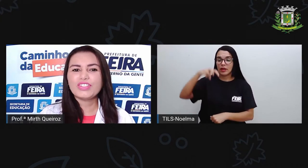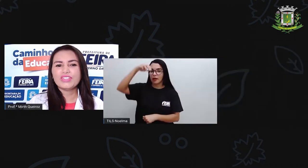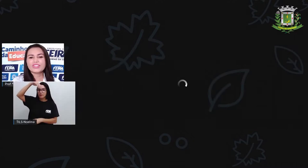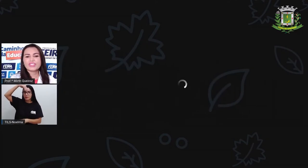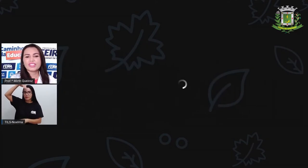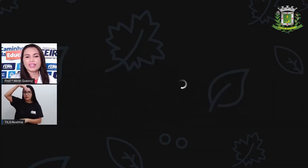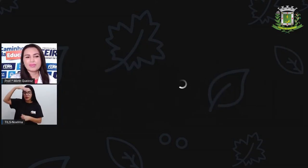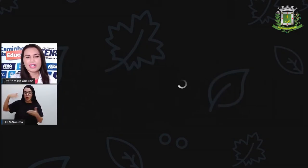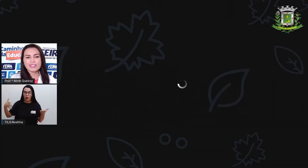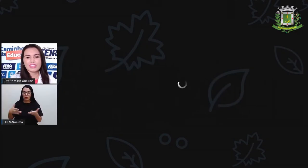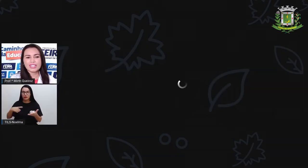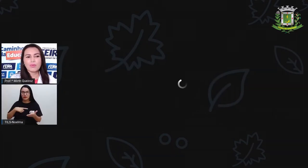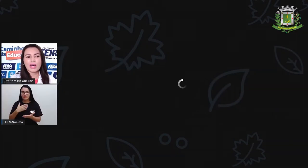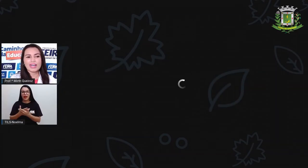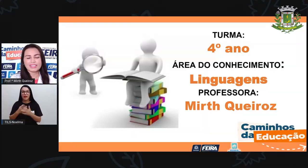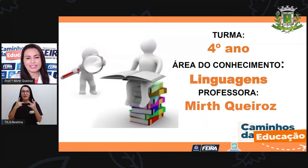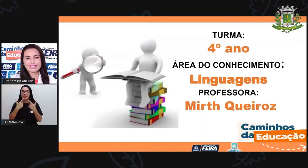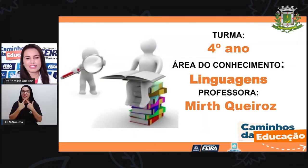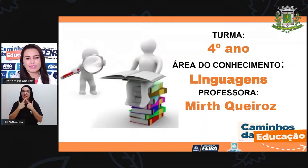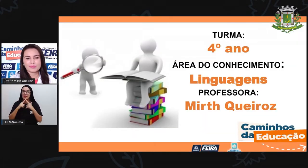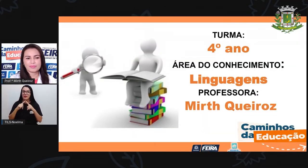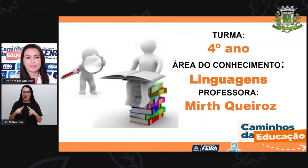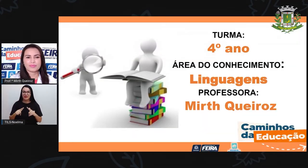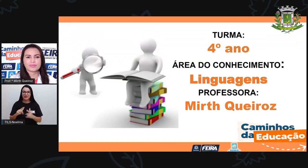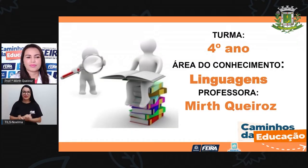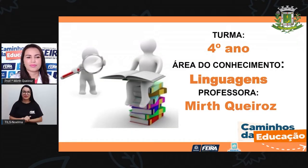Mint e hoje nós teremos aula de linguagens.